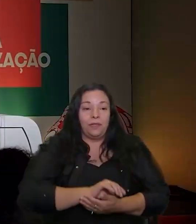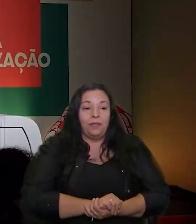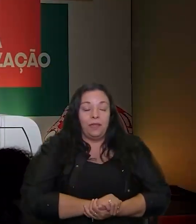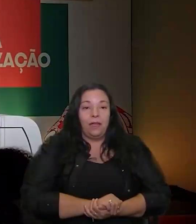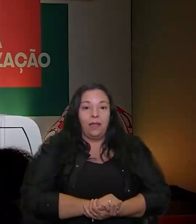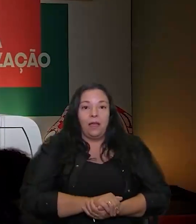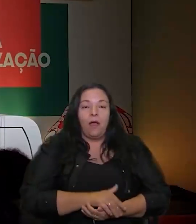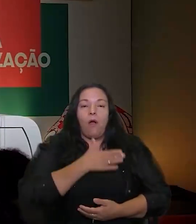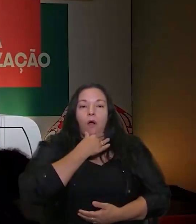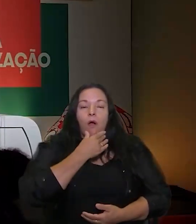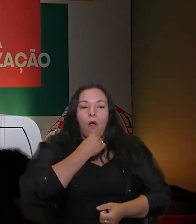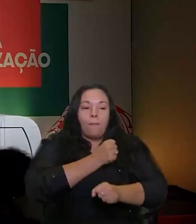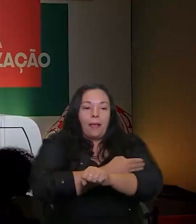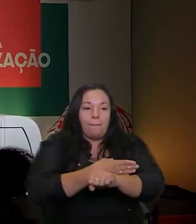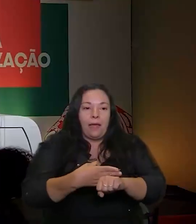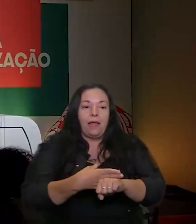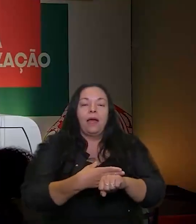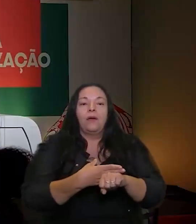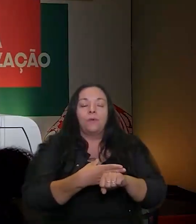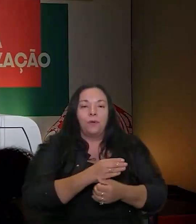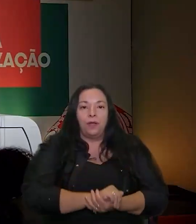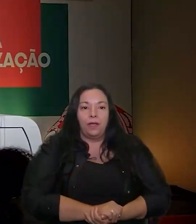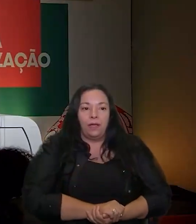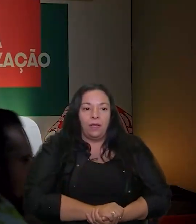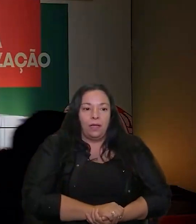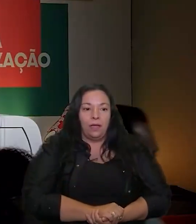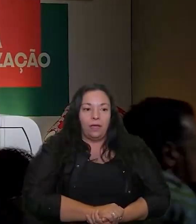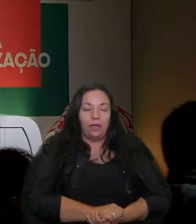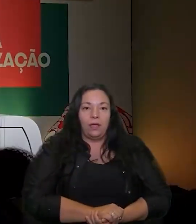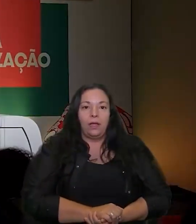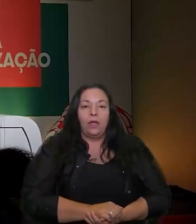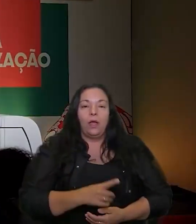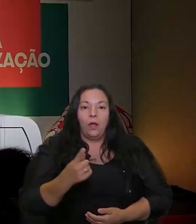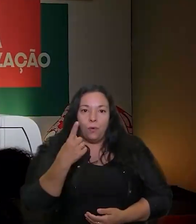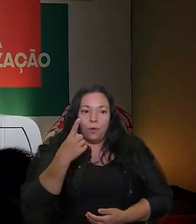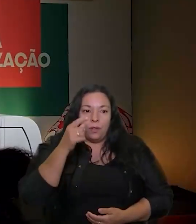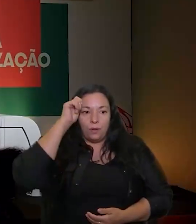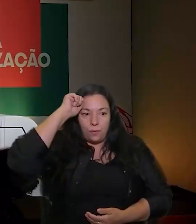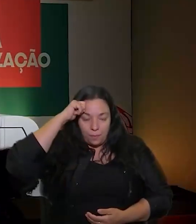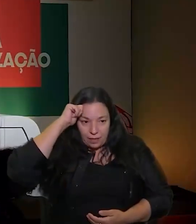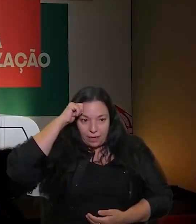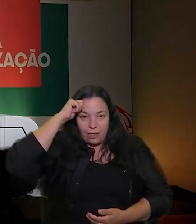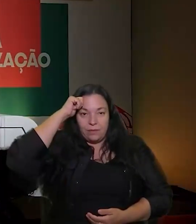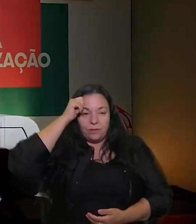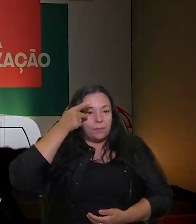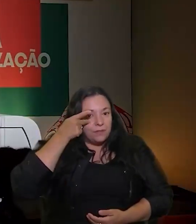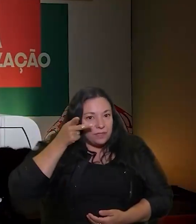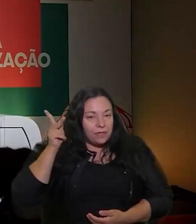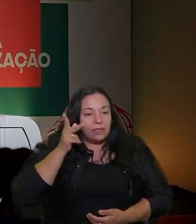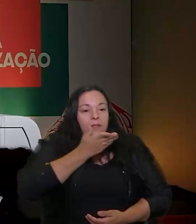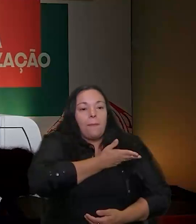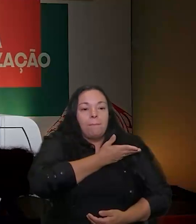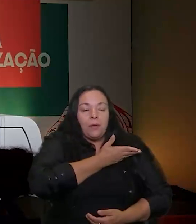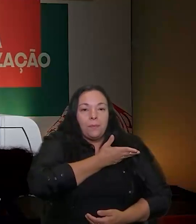do evento. A quarta e última pessoa sentada é Sérgio Abranches, um homem branco de cabelos cacheados curtos de tom grisalho. Ele